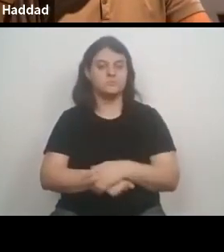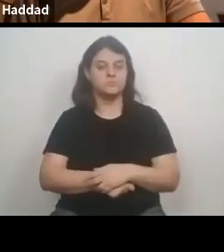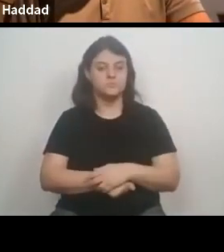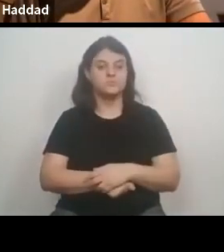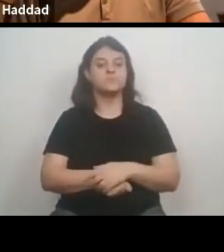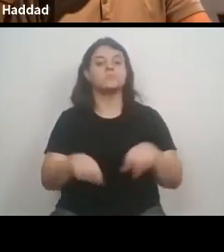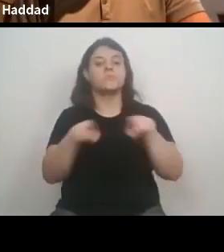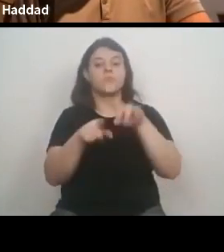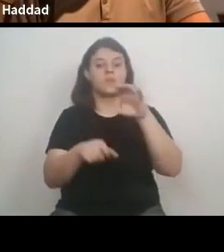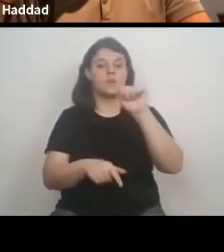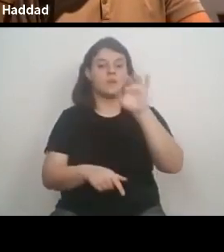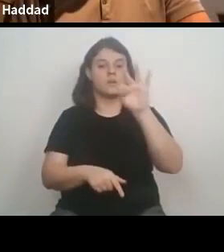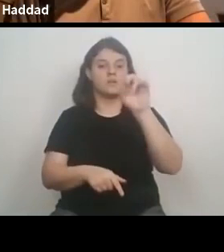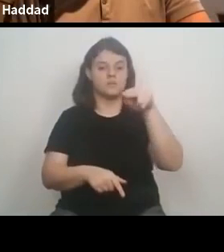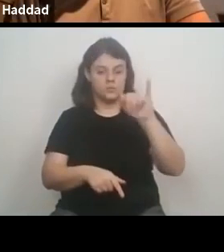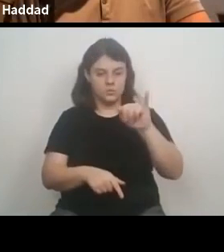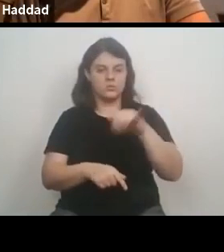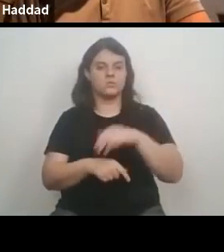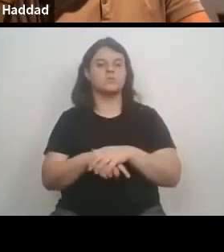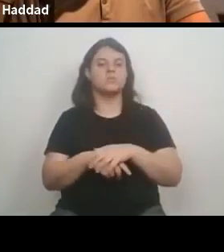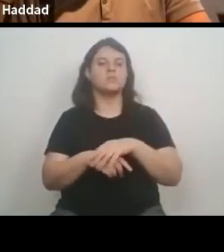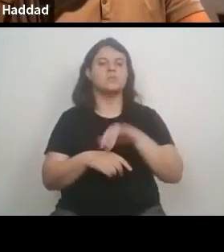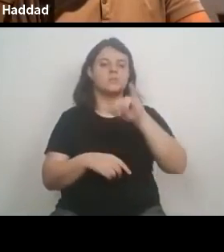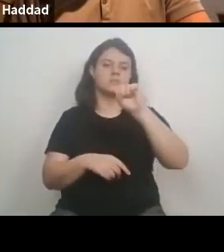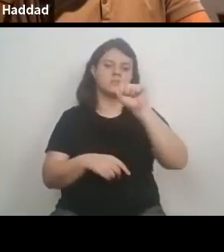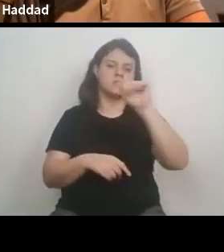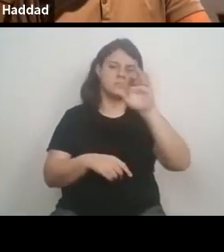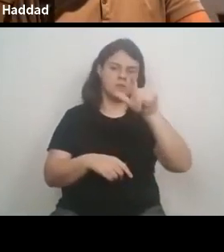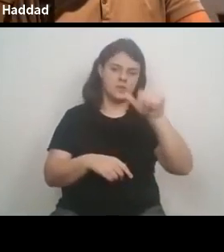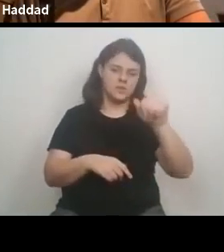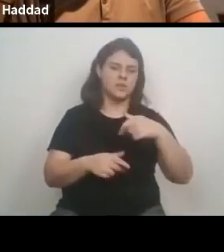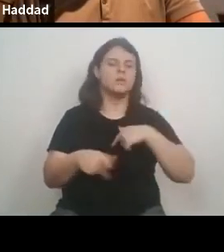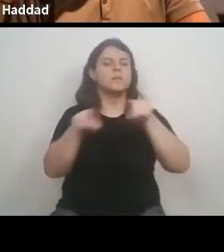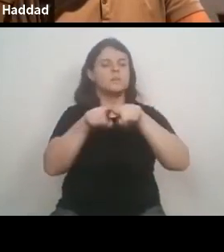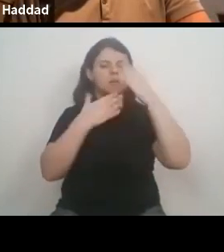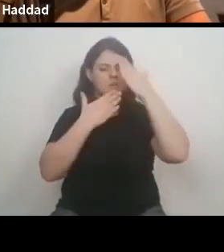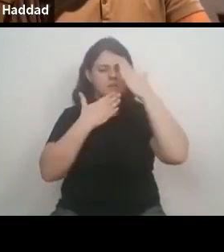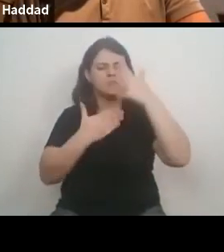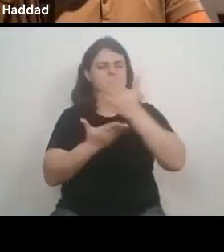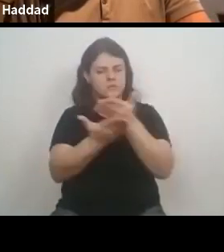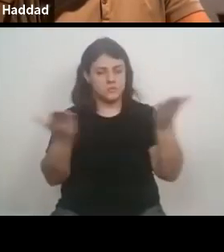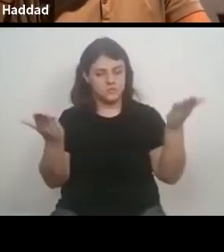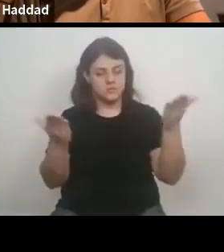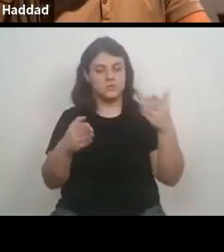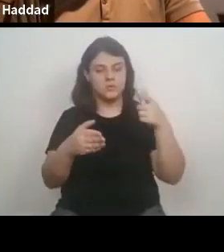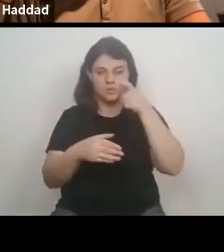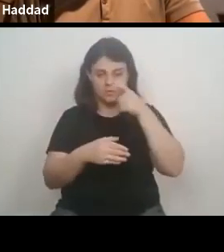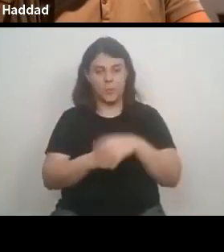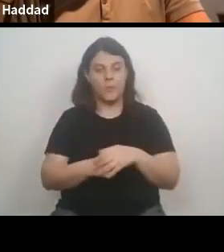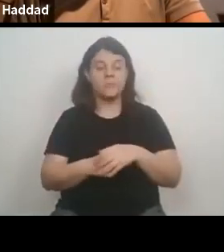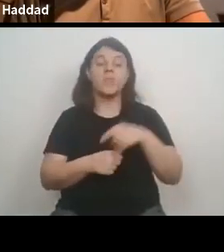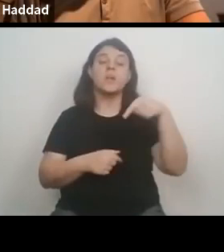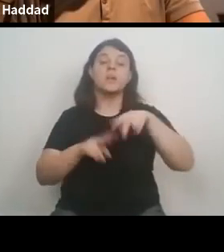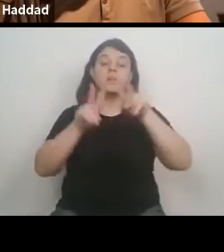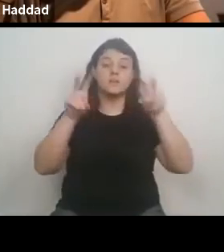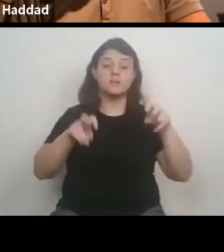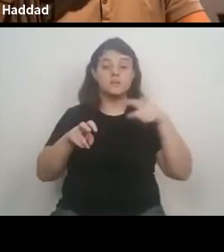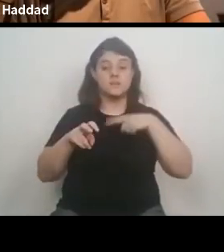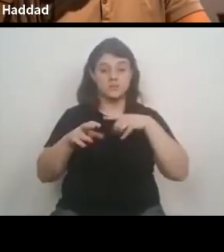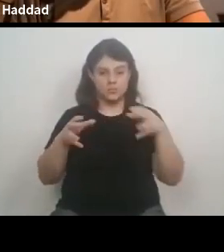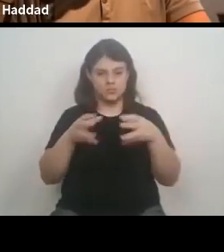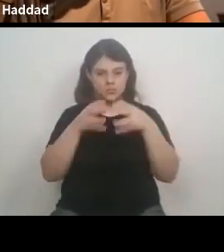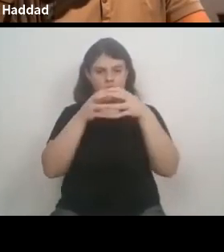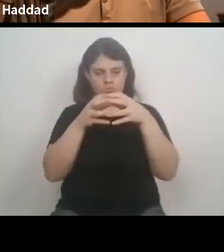Querido Catone, Leonardo Isaac e Isabela Corbi, também agradecer a presença de vocês. Nesse tema, Haddad, nós temos uma bancadinha